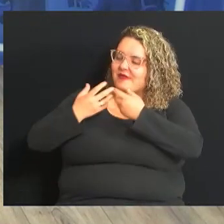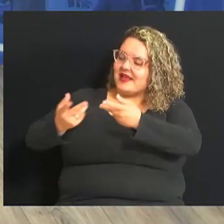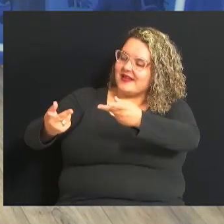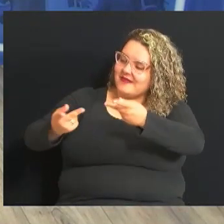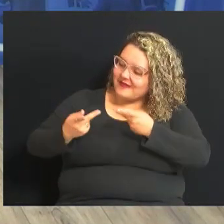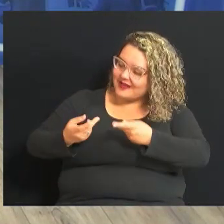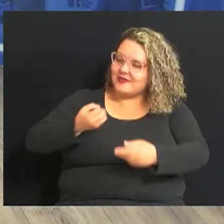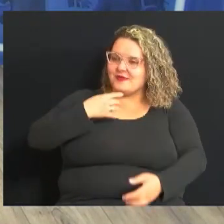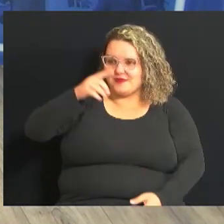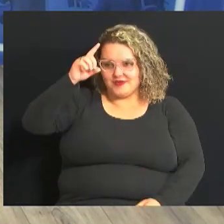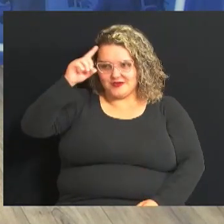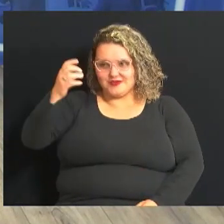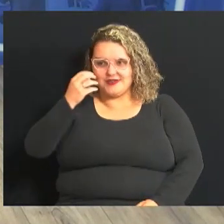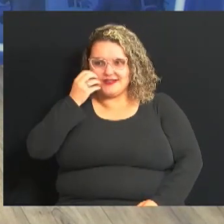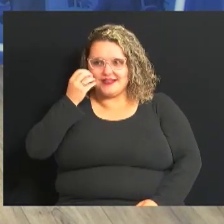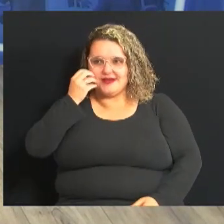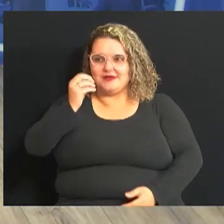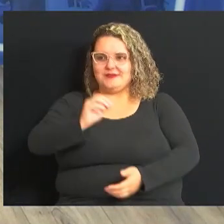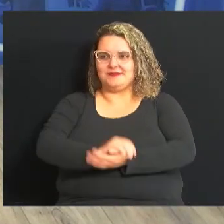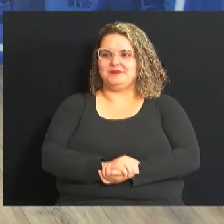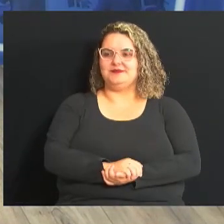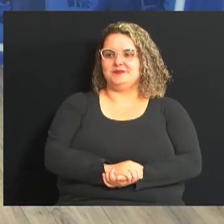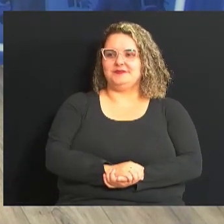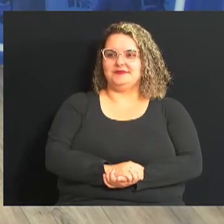bom dia.